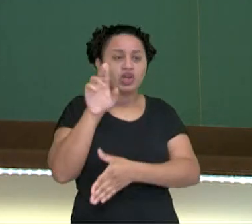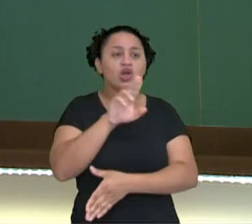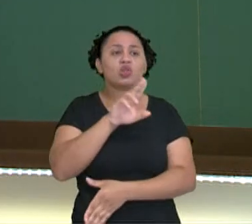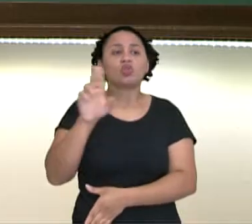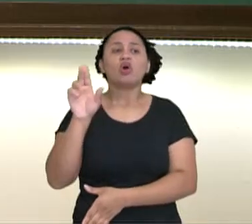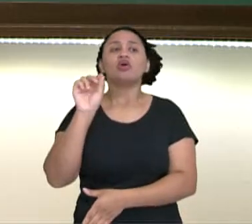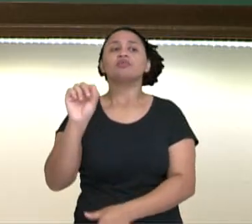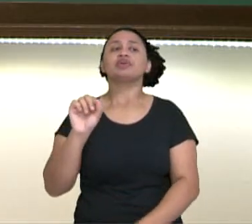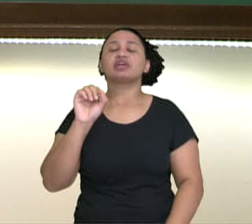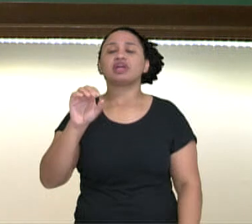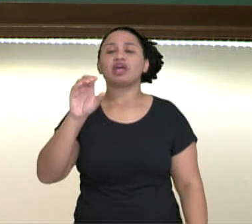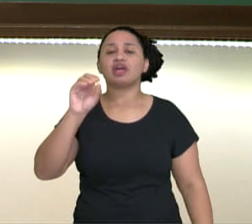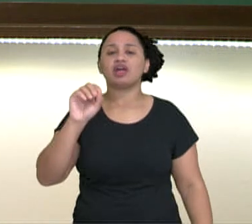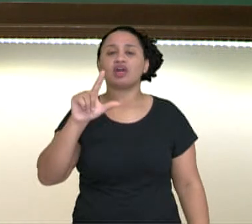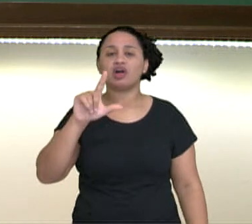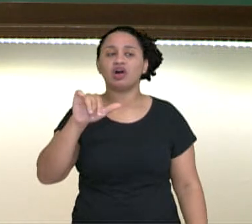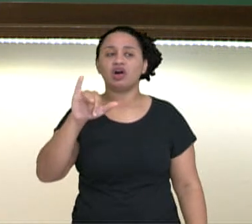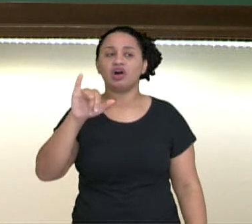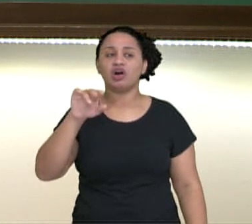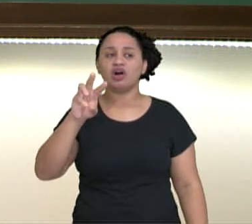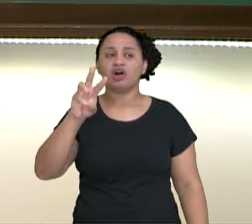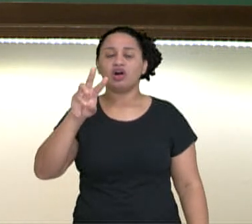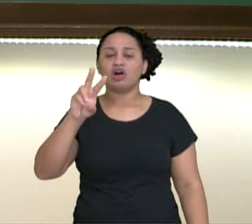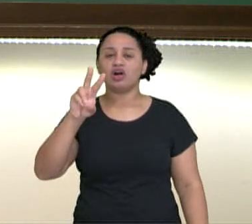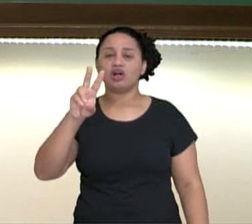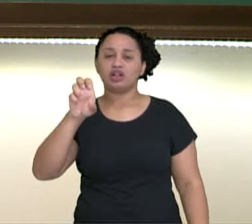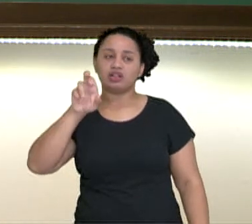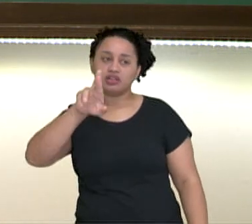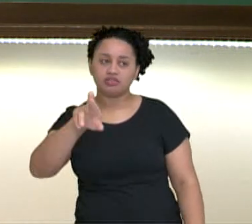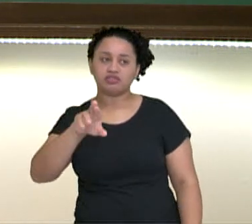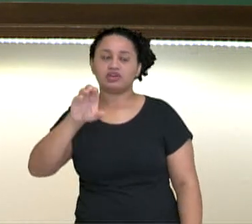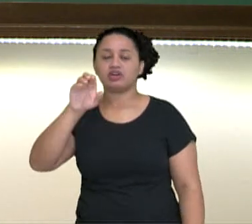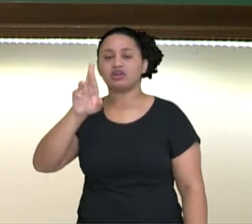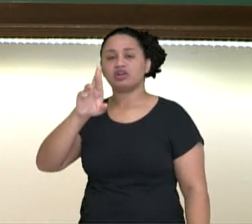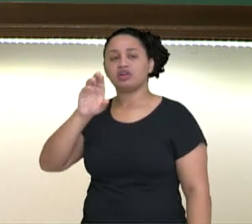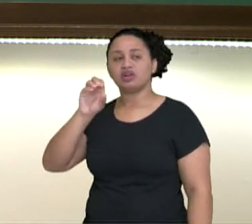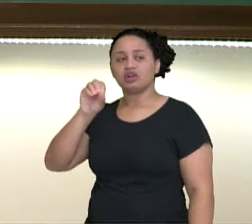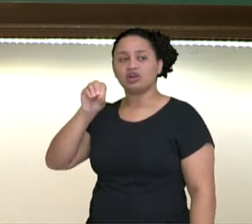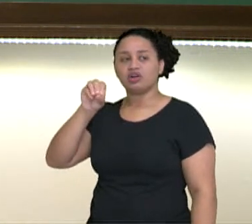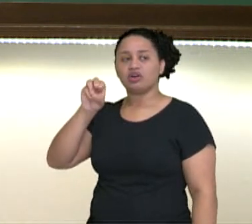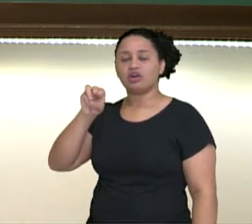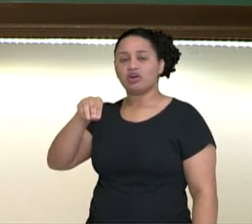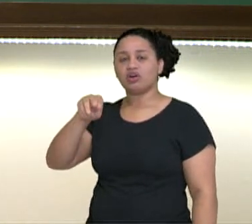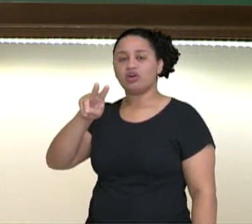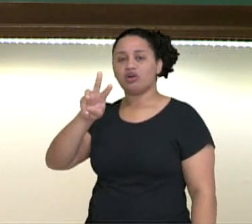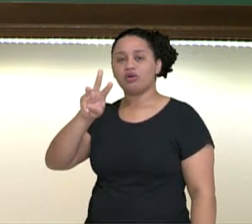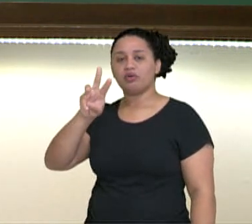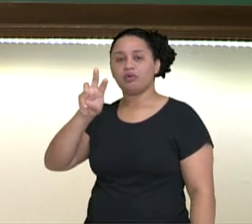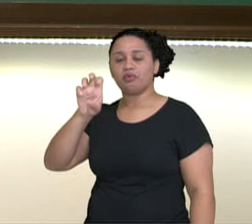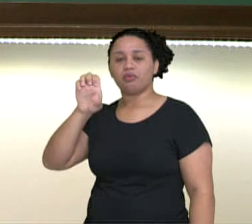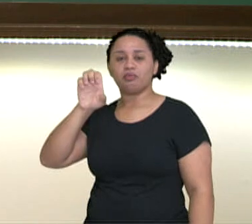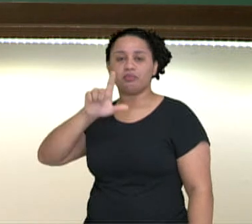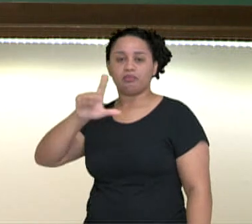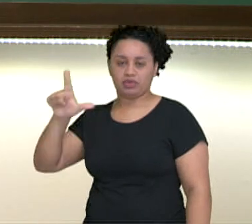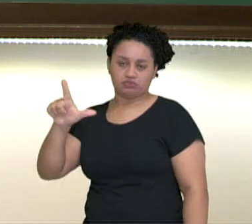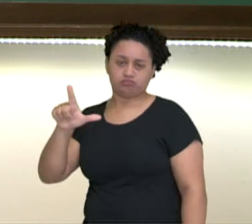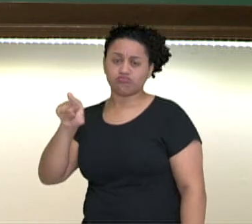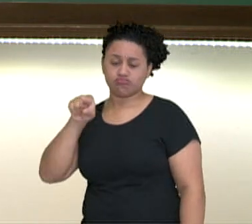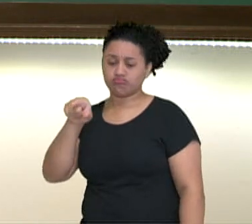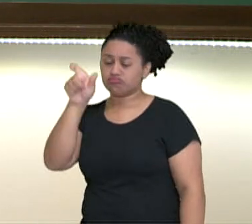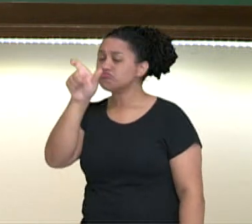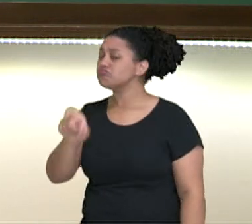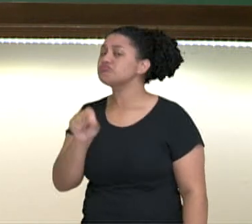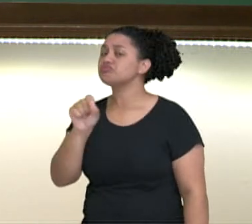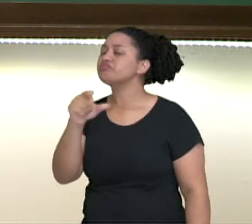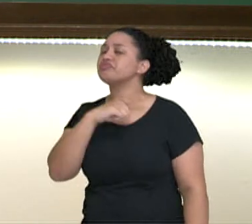chamar Oliver Cromwell e ele vai ser, então, vai acabar vivendo um momento diferenciado dentro da Inglaterra. Vai se